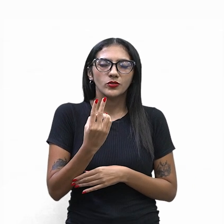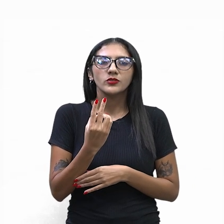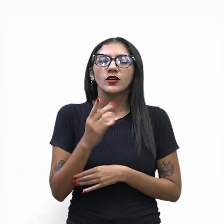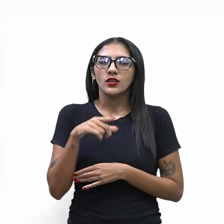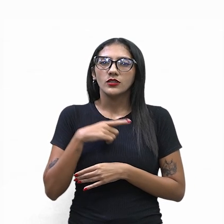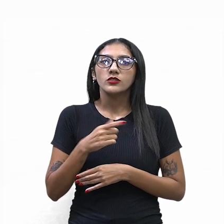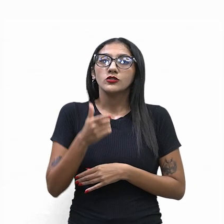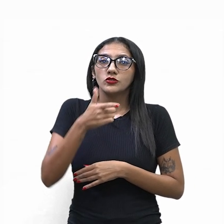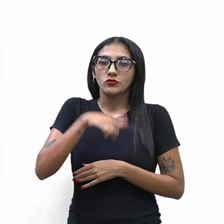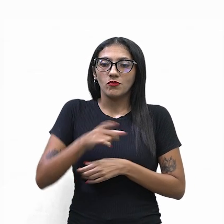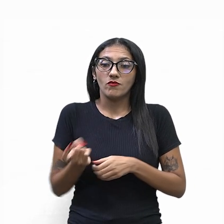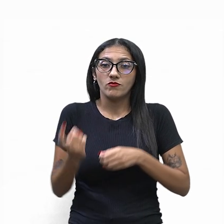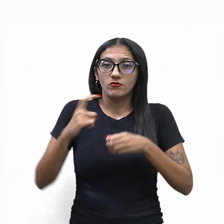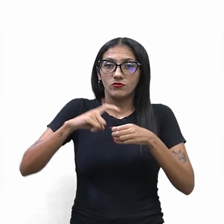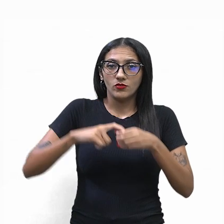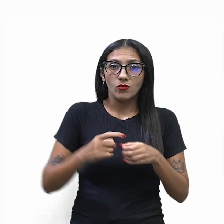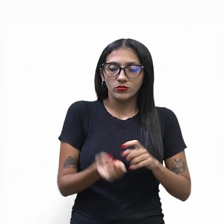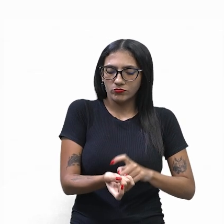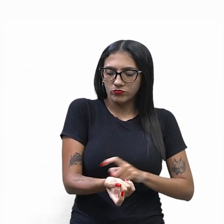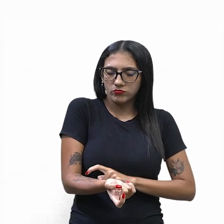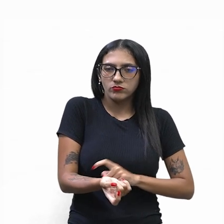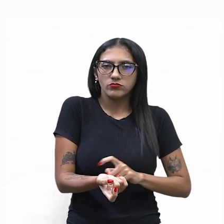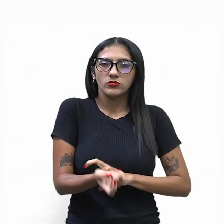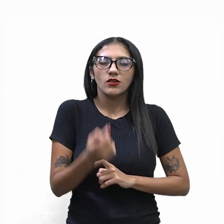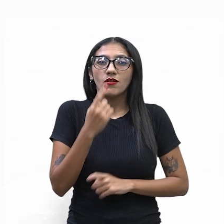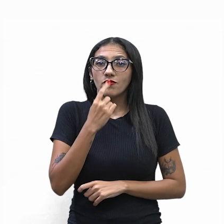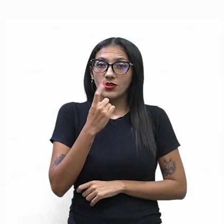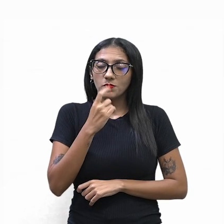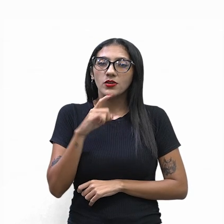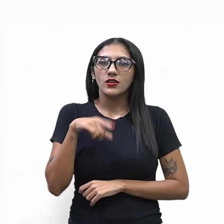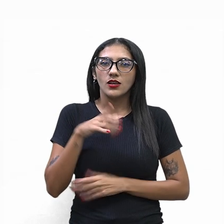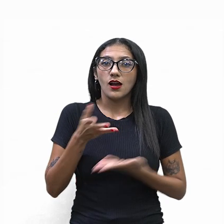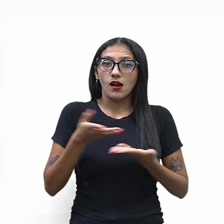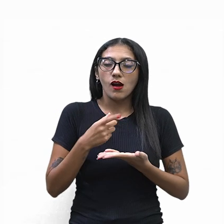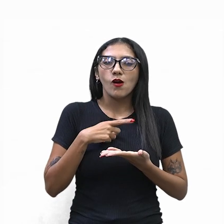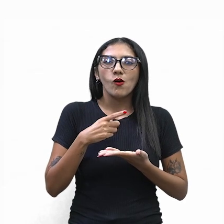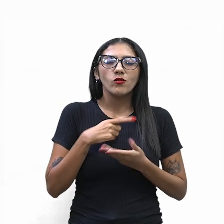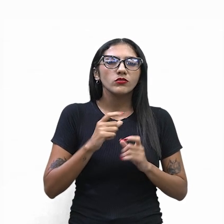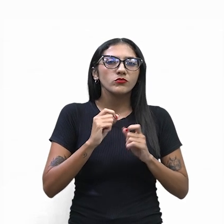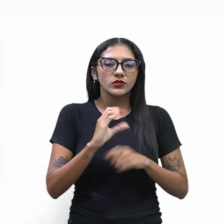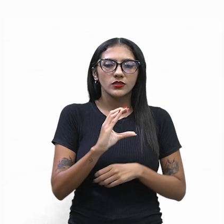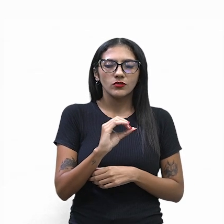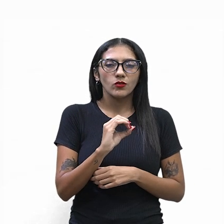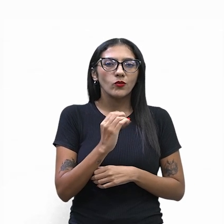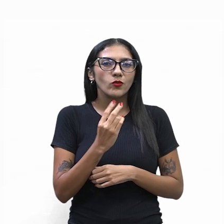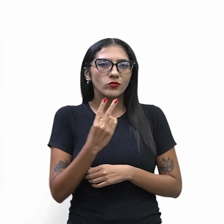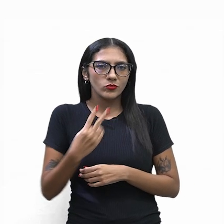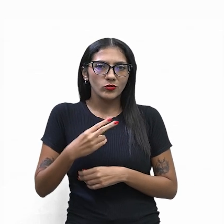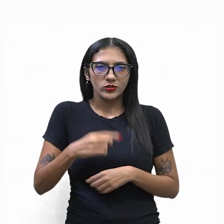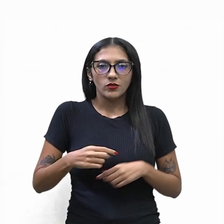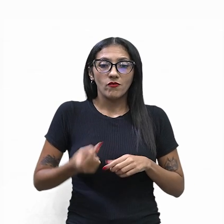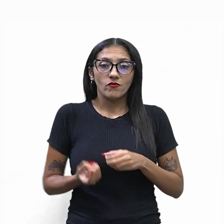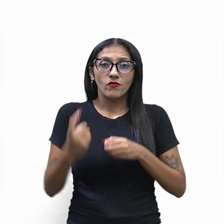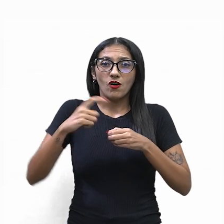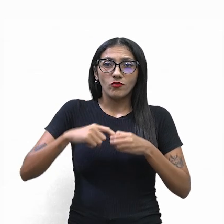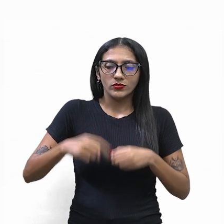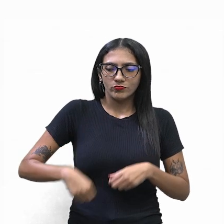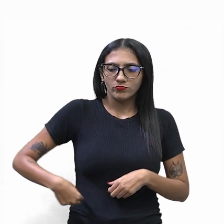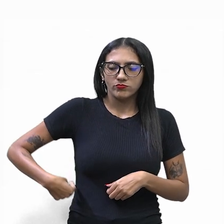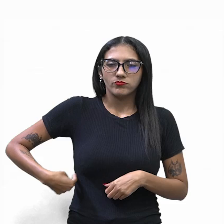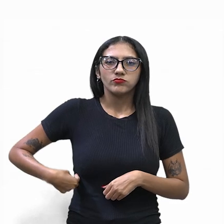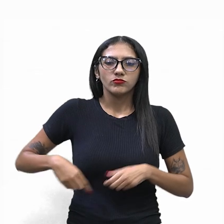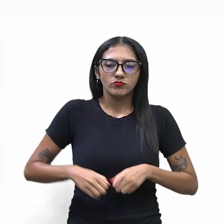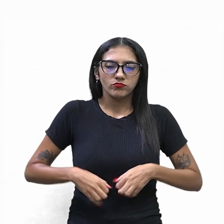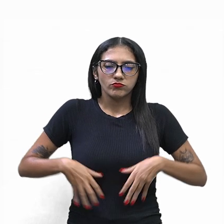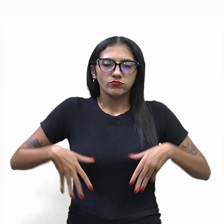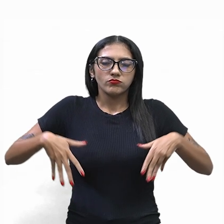aí para a corrente sanguínea e esse sangue vai transportar o gás carbônico para os pulmões. Dessa forma, os